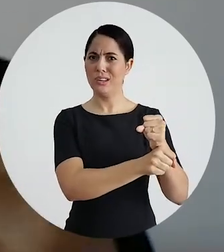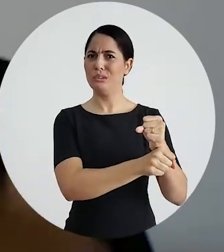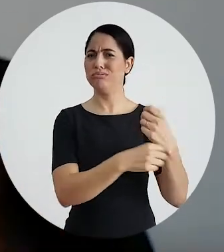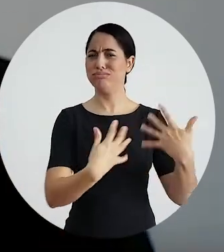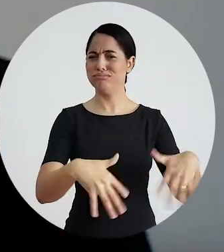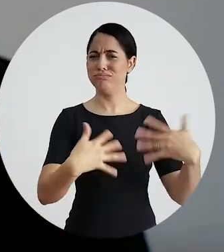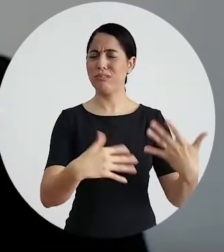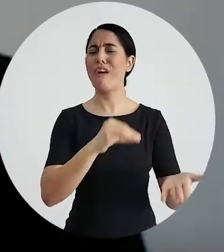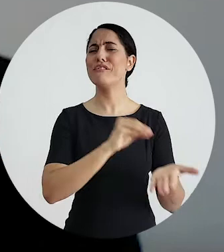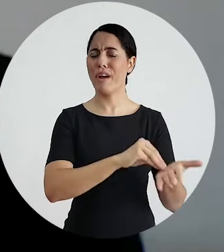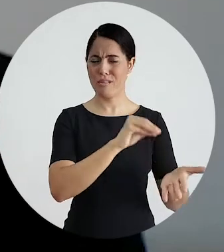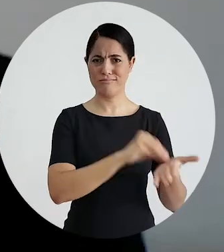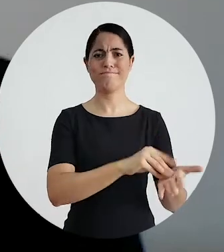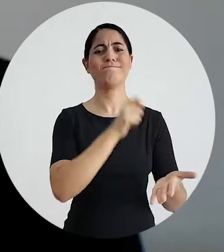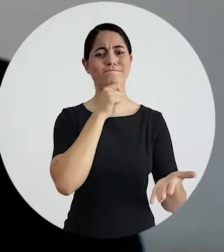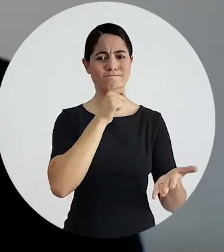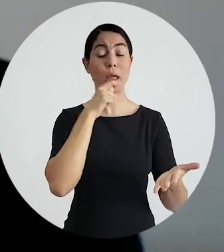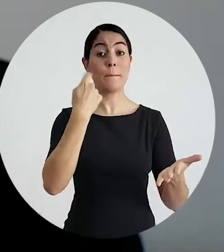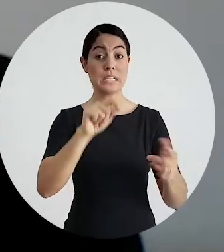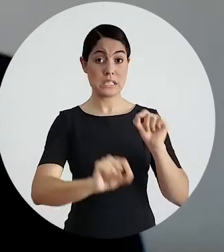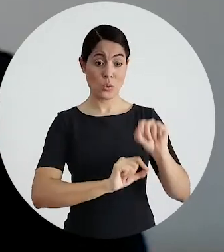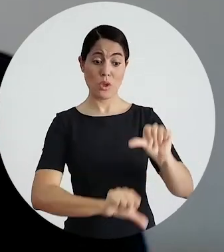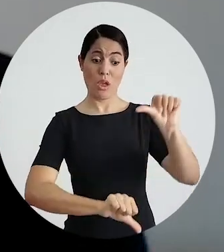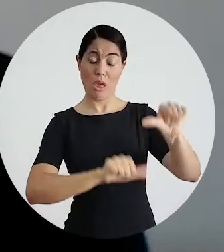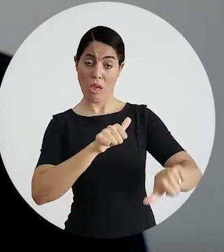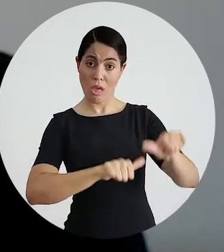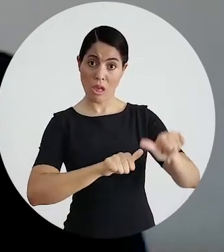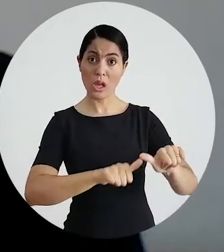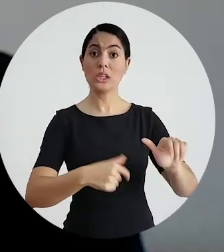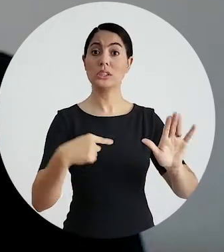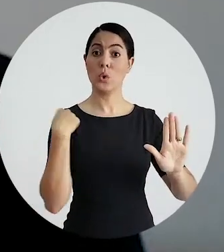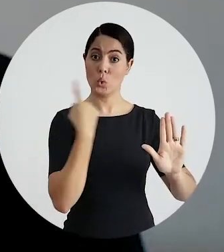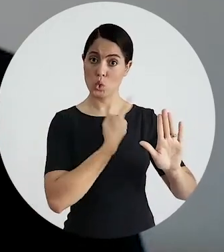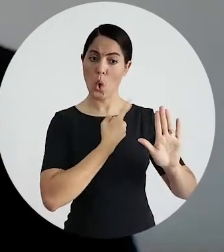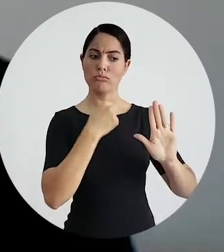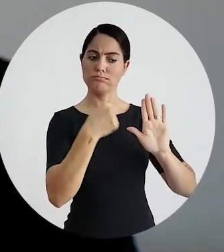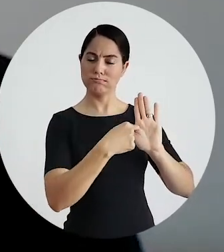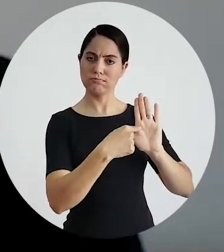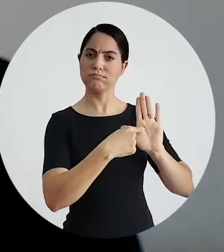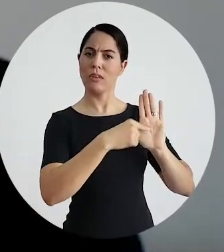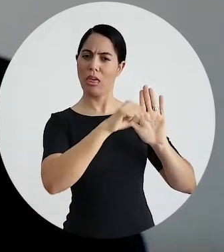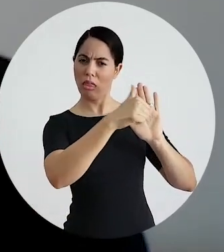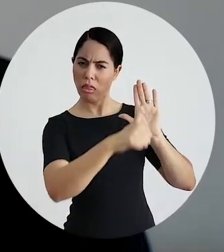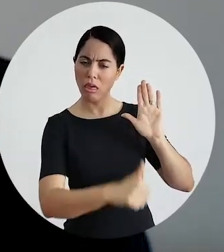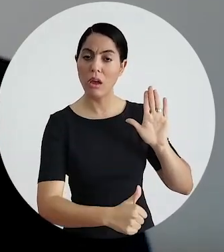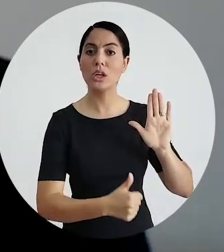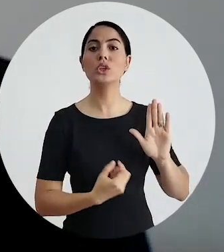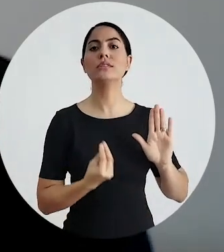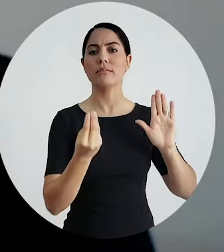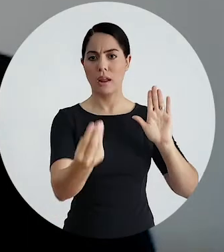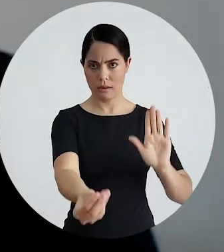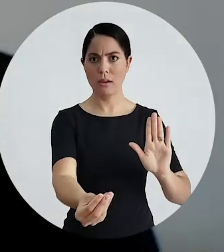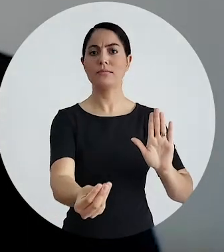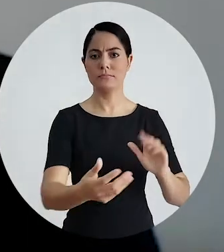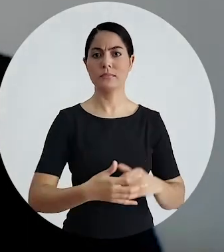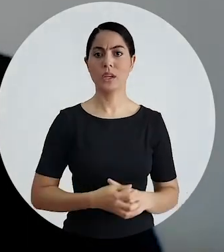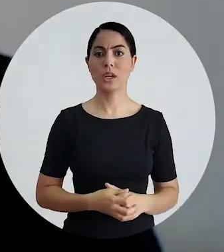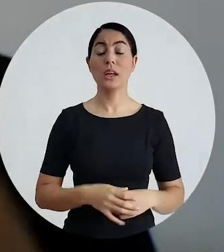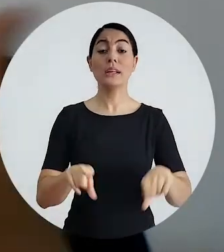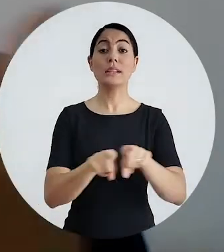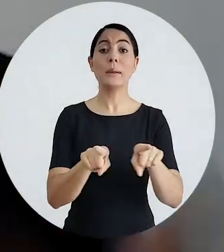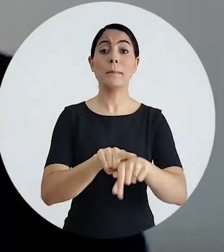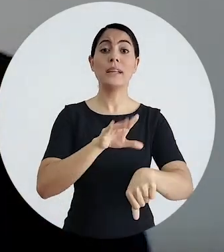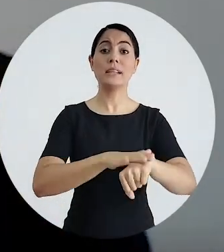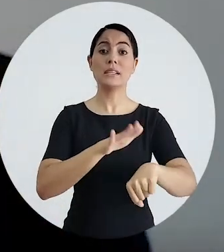há necessidade de desenvolvimento. O parecer aponta também as questões advindas da pandemia e